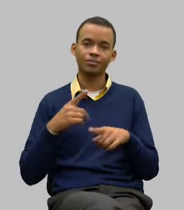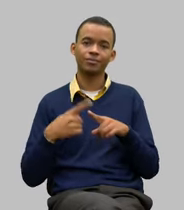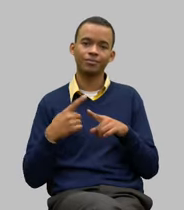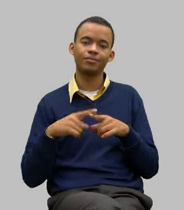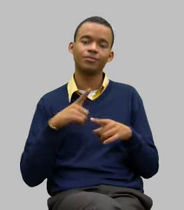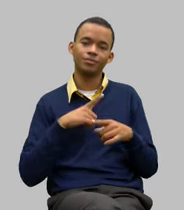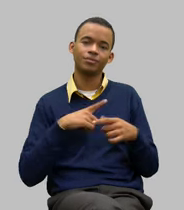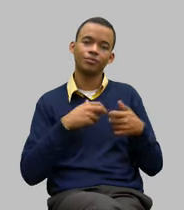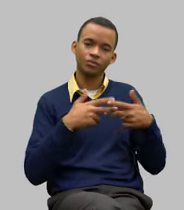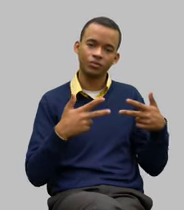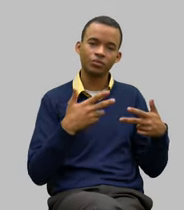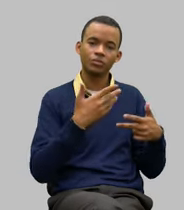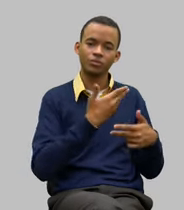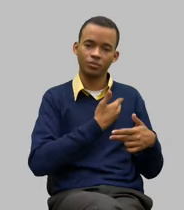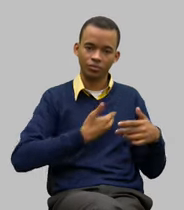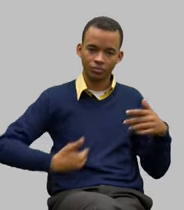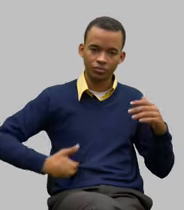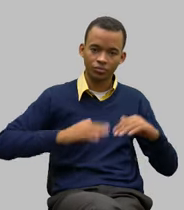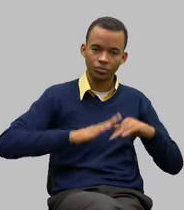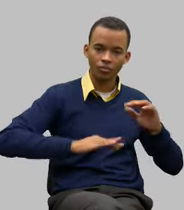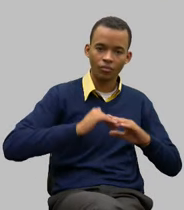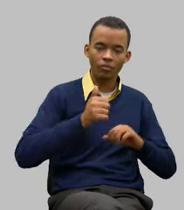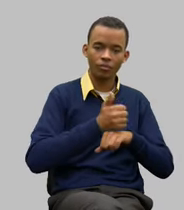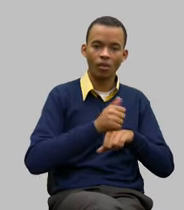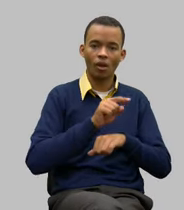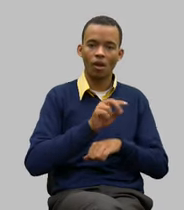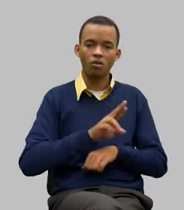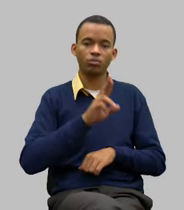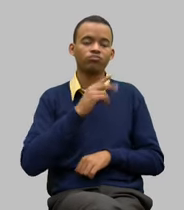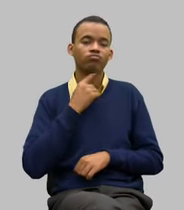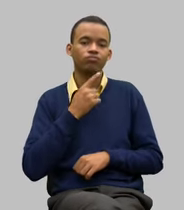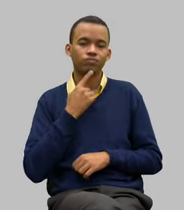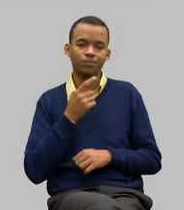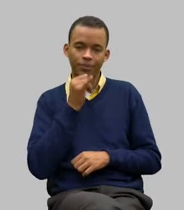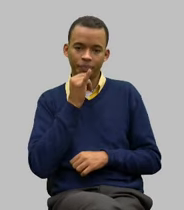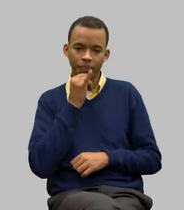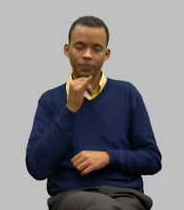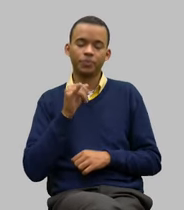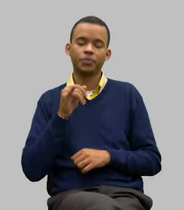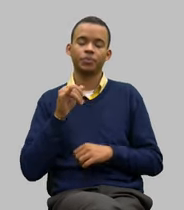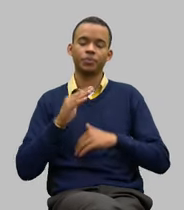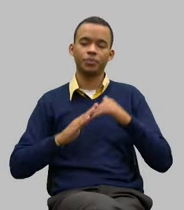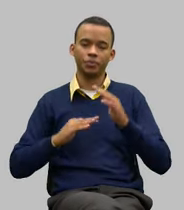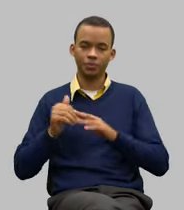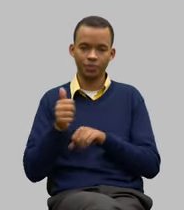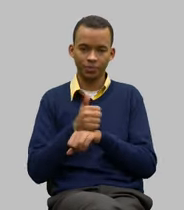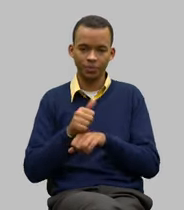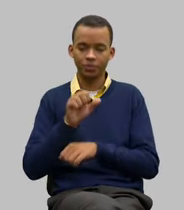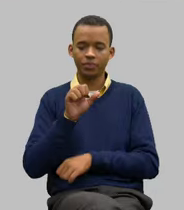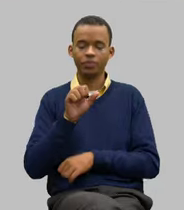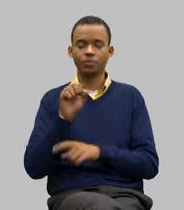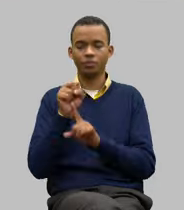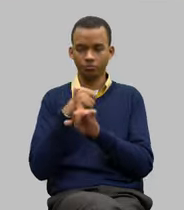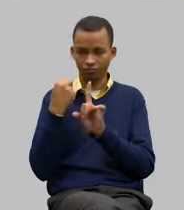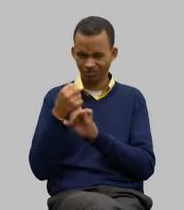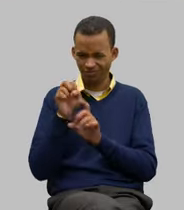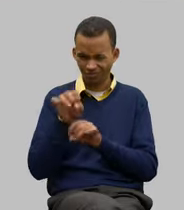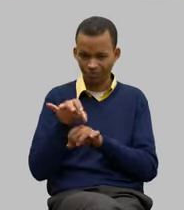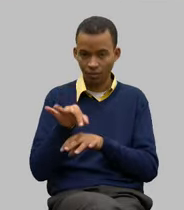fazer por exemplo eu não posso pegar um agente de segurança sócio educativa concursado que tem poder de polícia